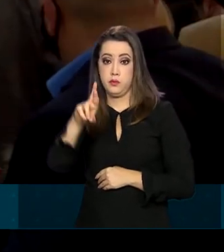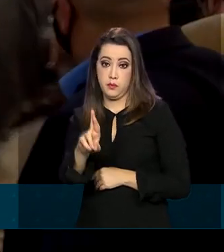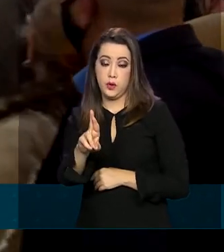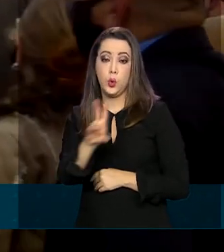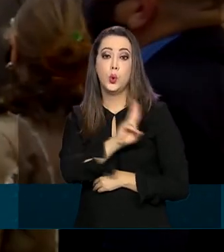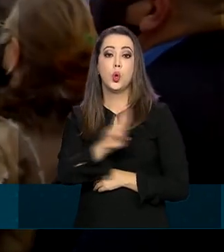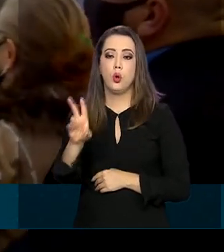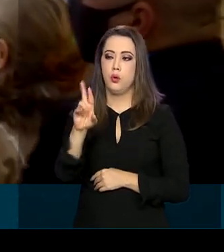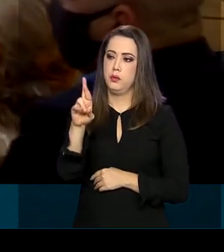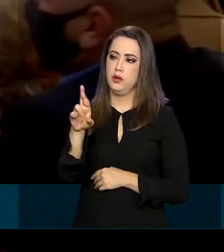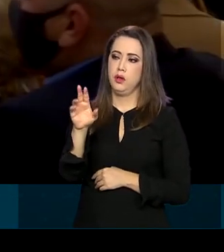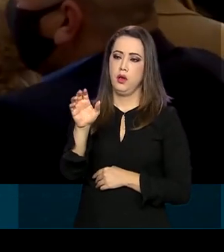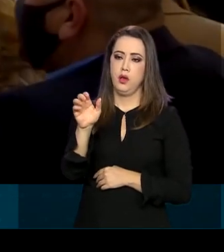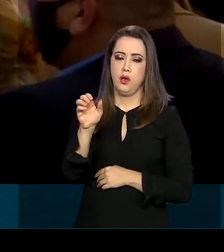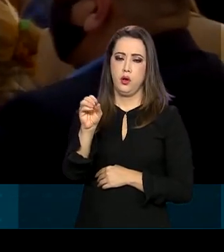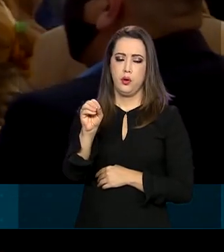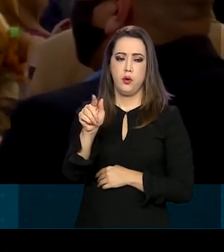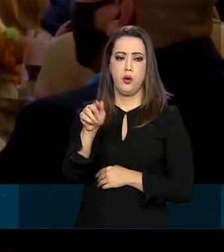Marinho.